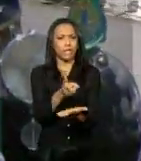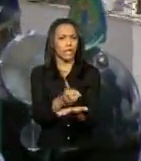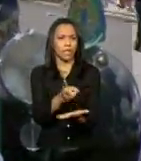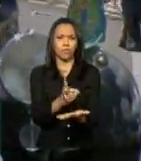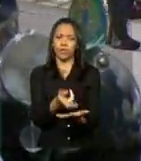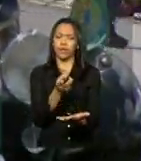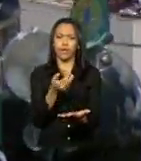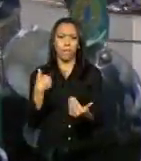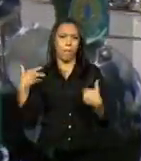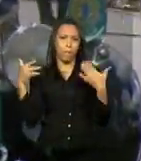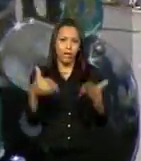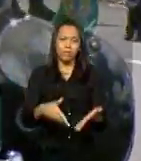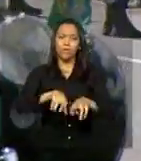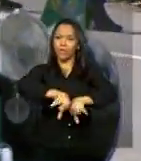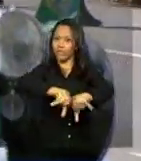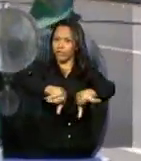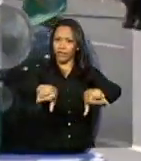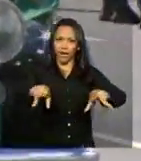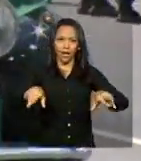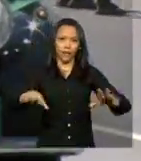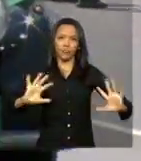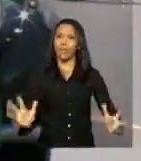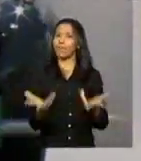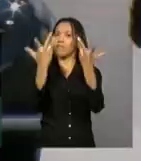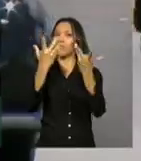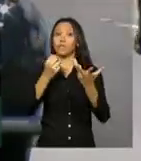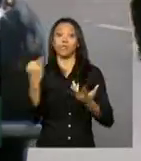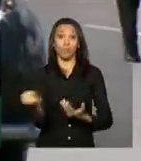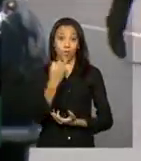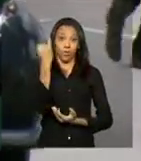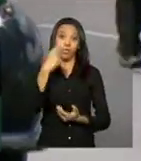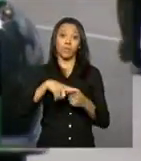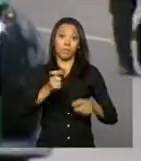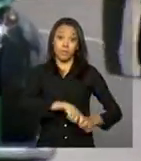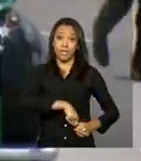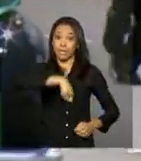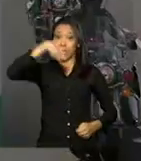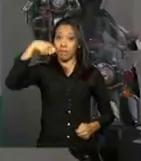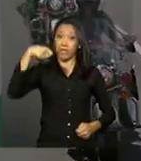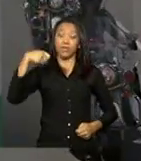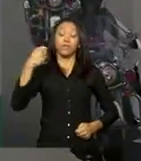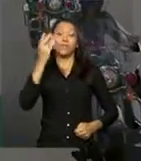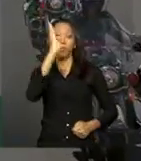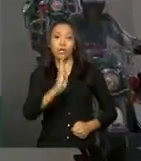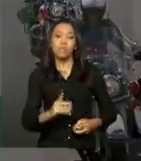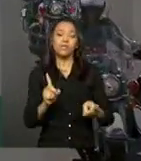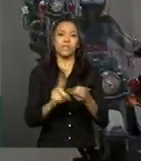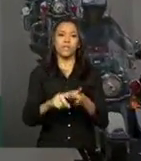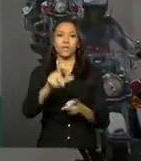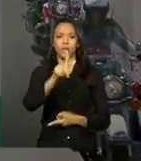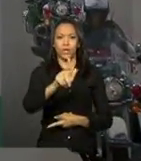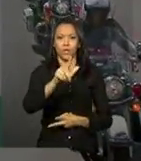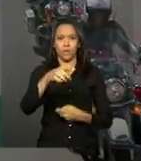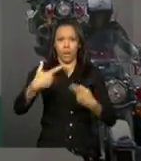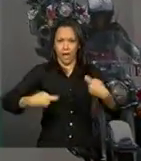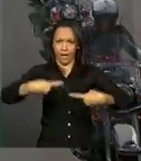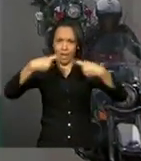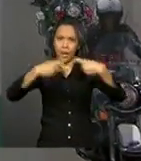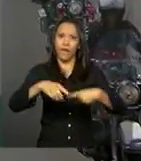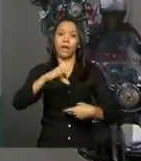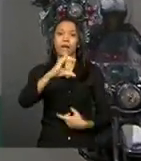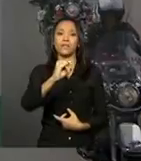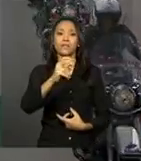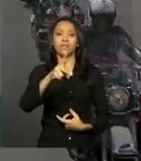vários momentos importantes da nossa história, como a independência do Brasil, a Guerra Cisplatina, a proclamação